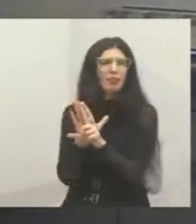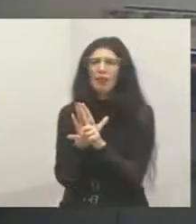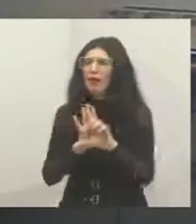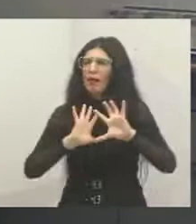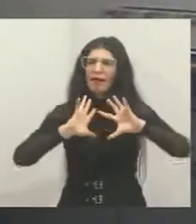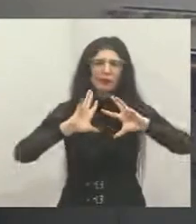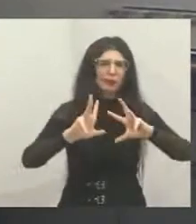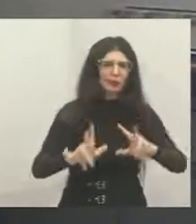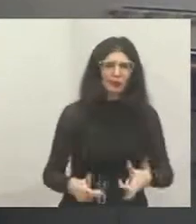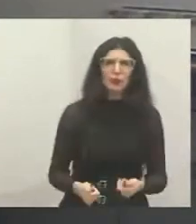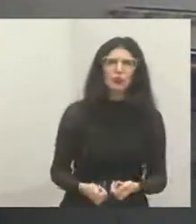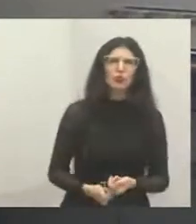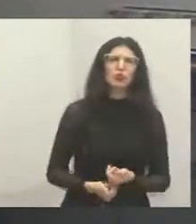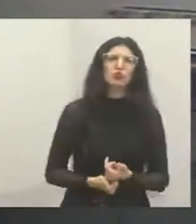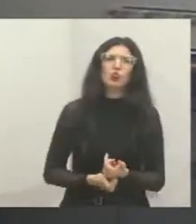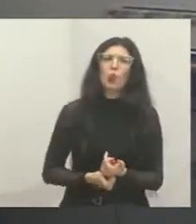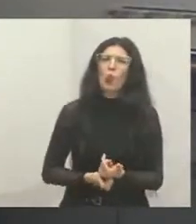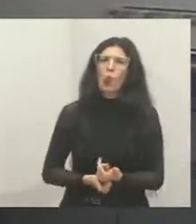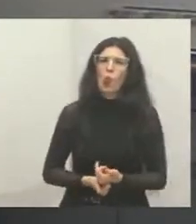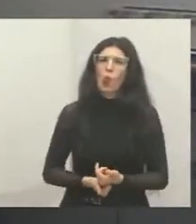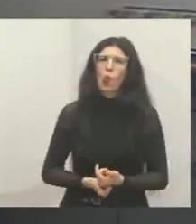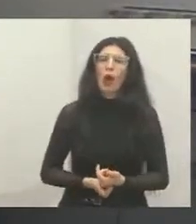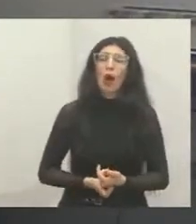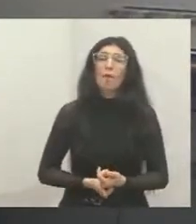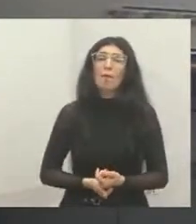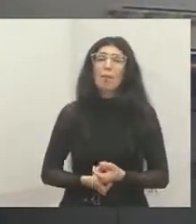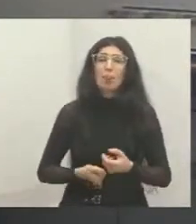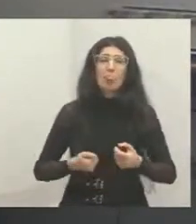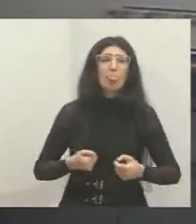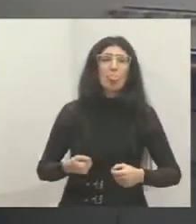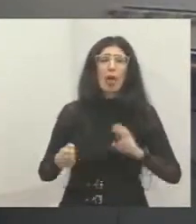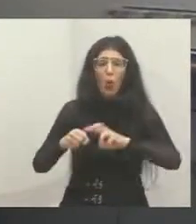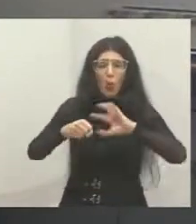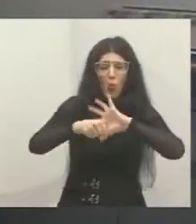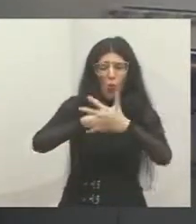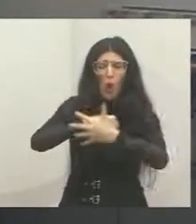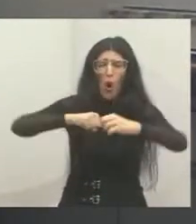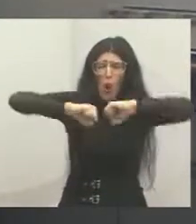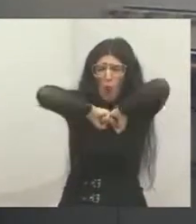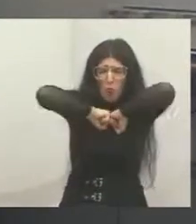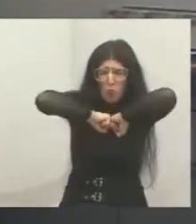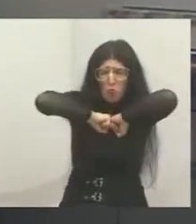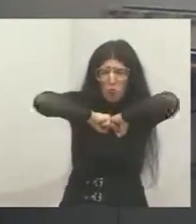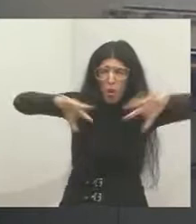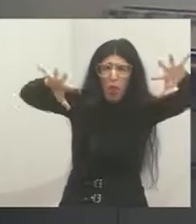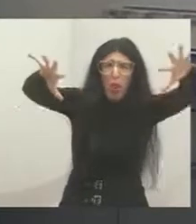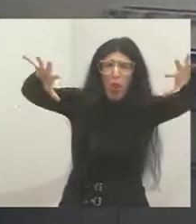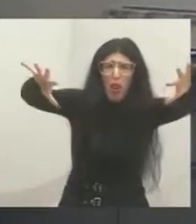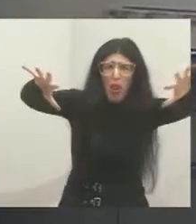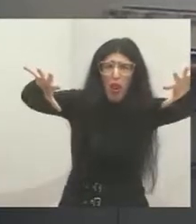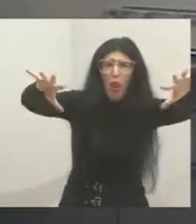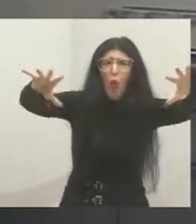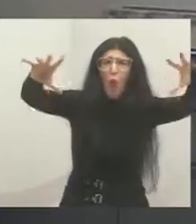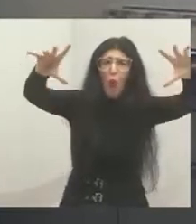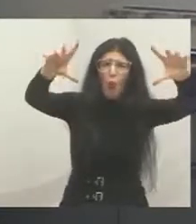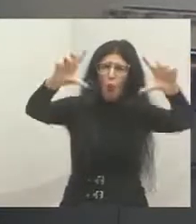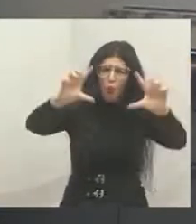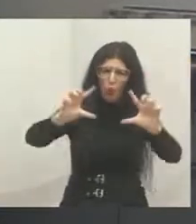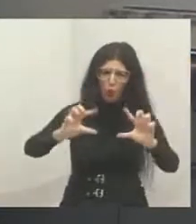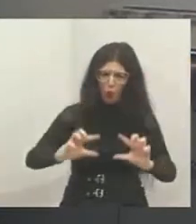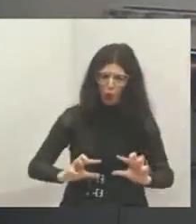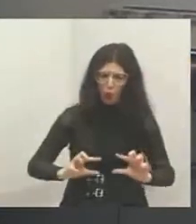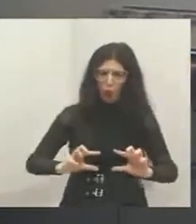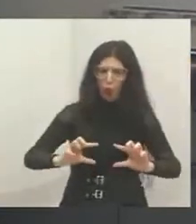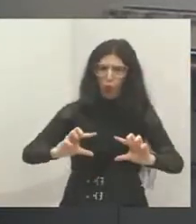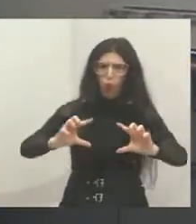da evolução da pandemia. Então, esse site aí é um site interessante, que inclusive